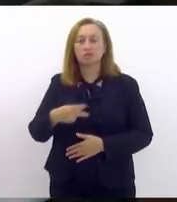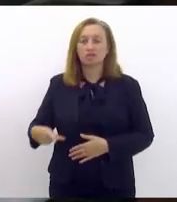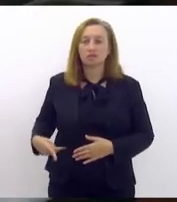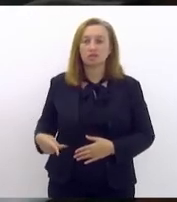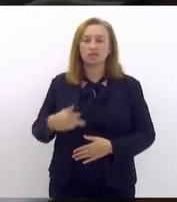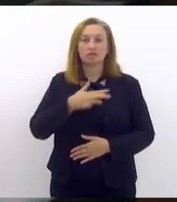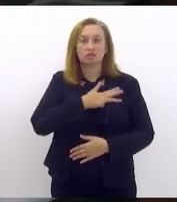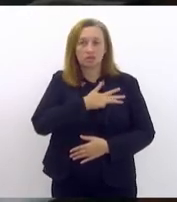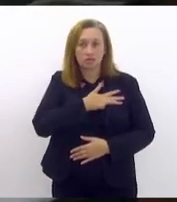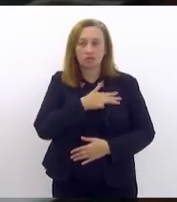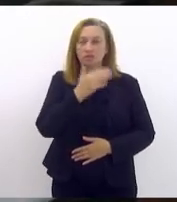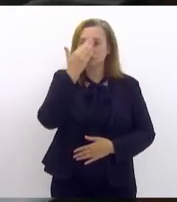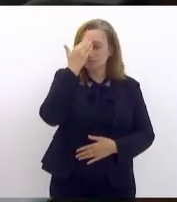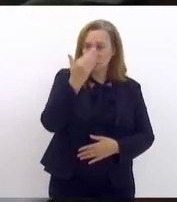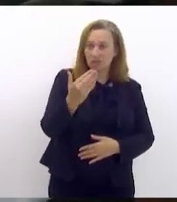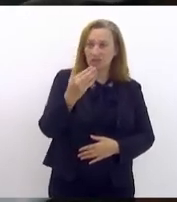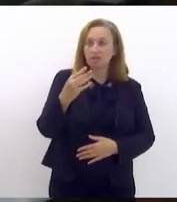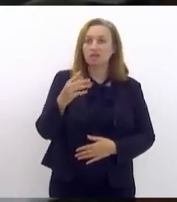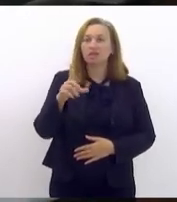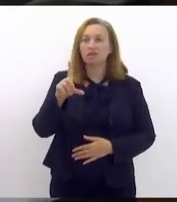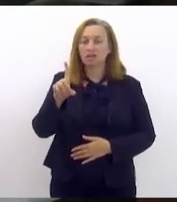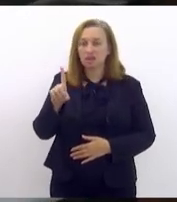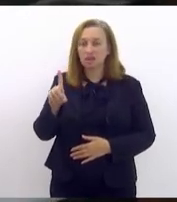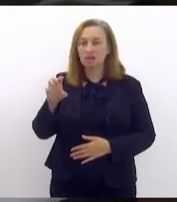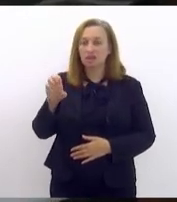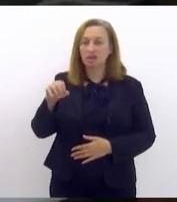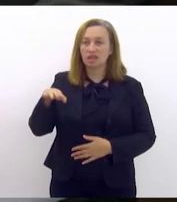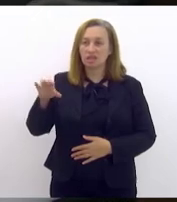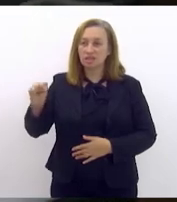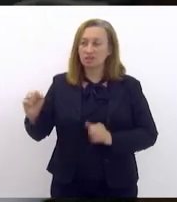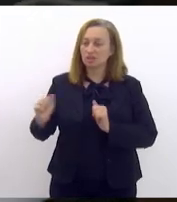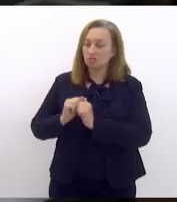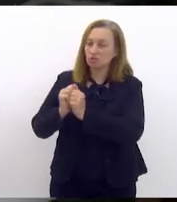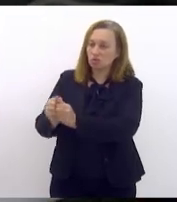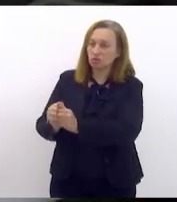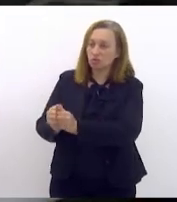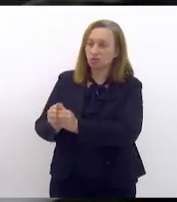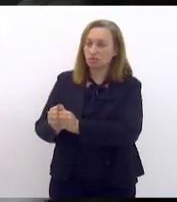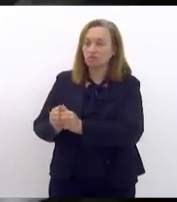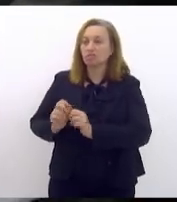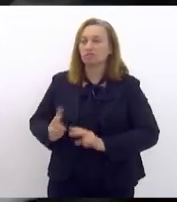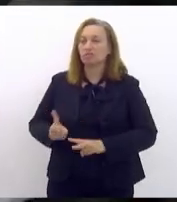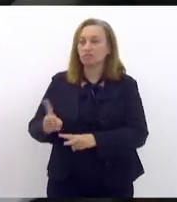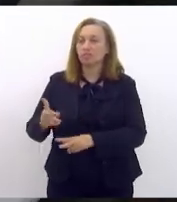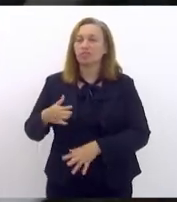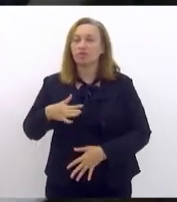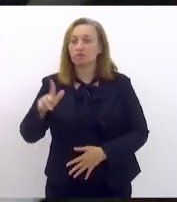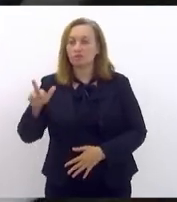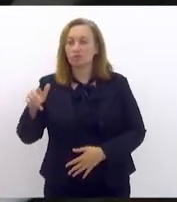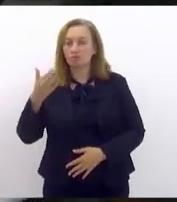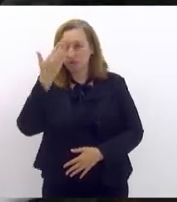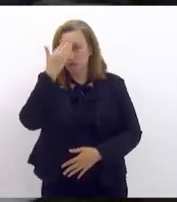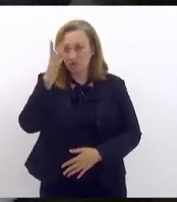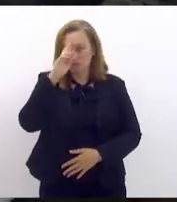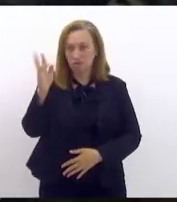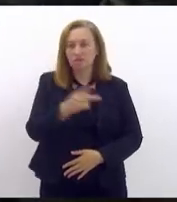obrigado à Denise, e vamos caminhar junto, continuar caminhando junto, meu irmão. Obrigado,